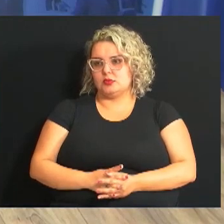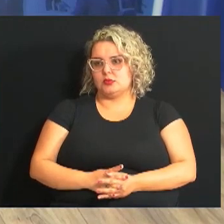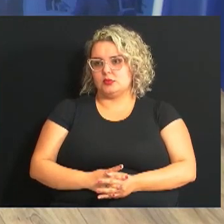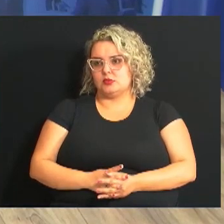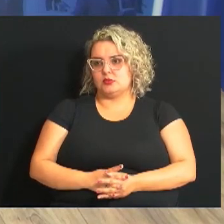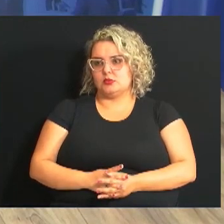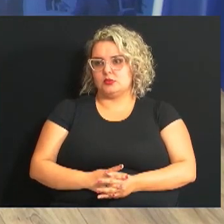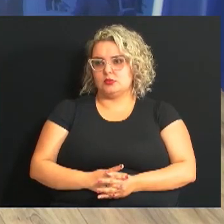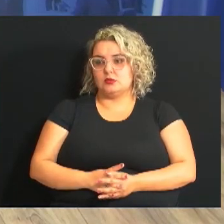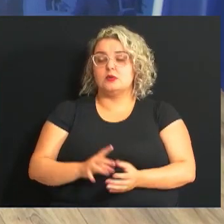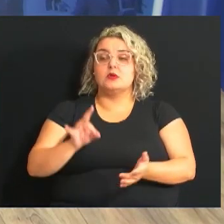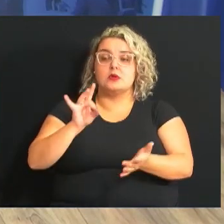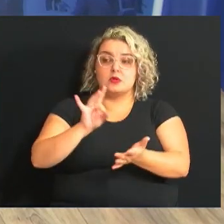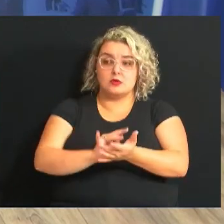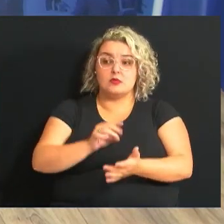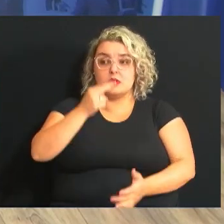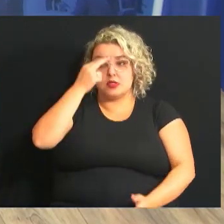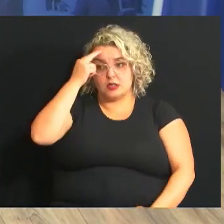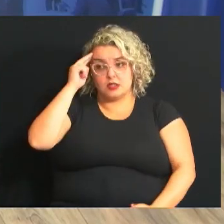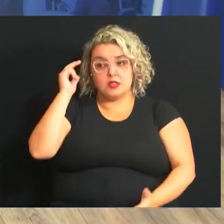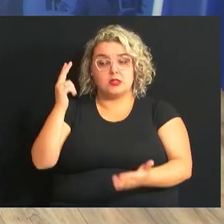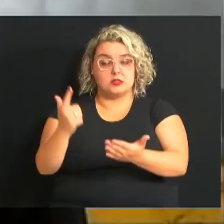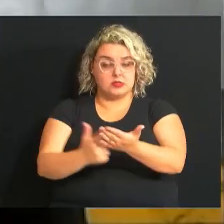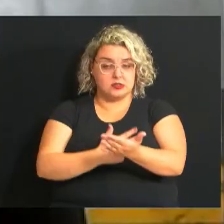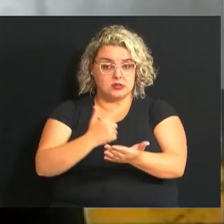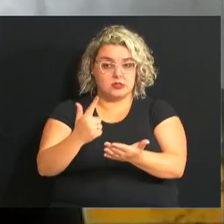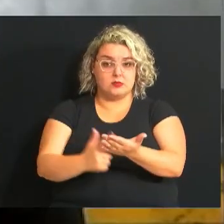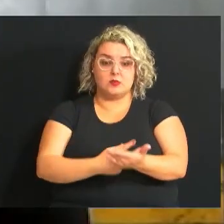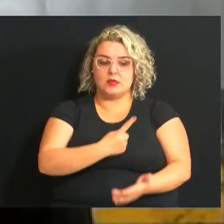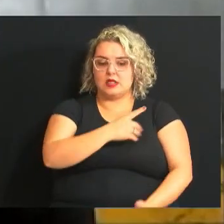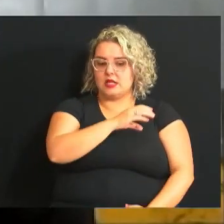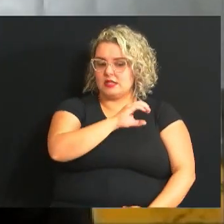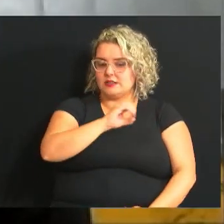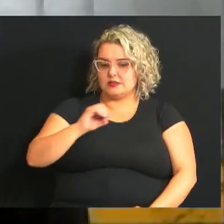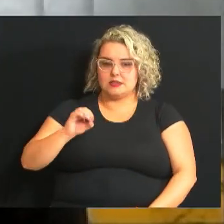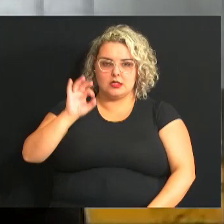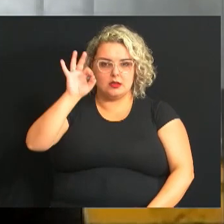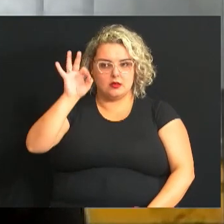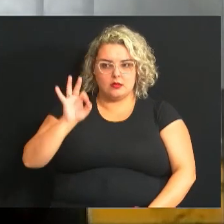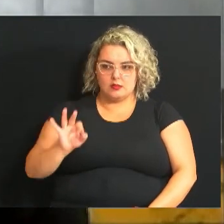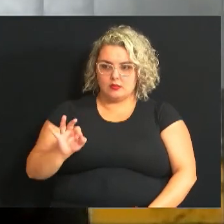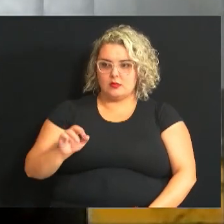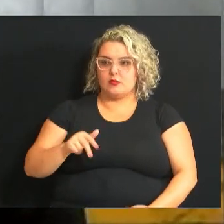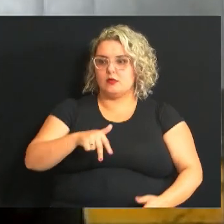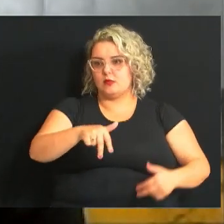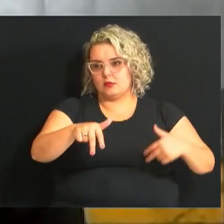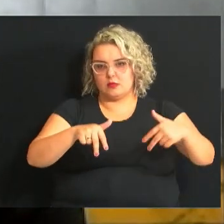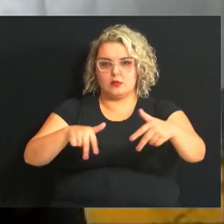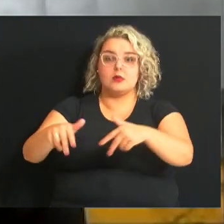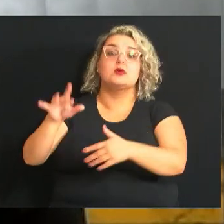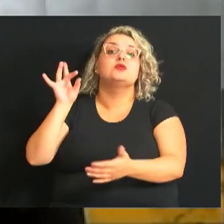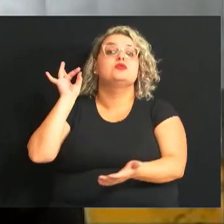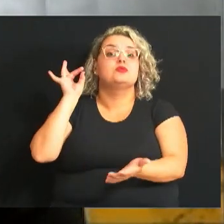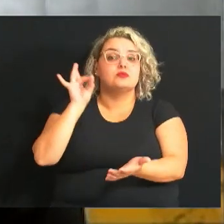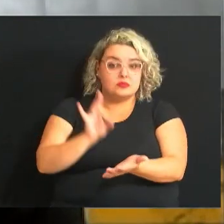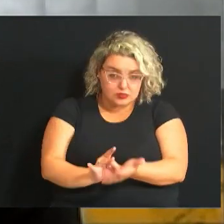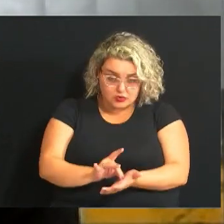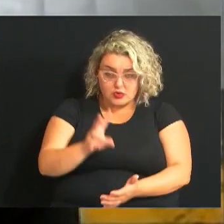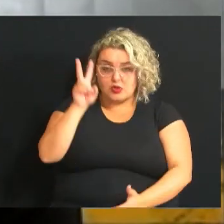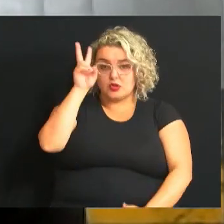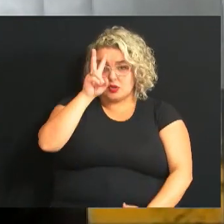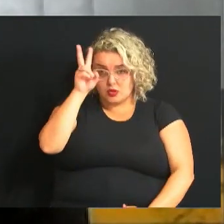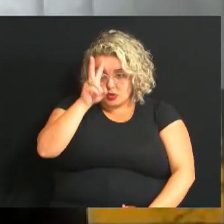Na verdade, Gabriel, esse livro ele é 100% com personagens de fatos reais, tá? Então tem desde